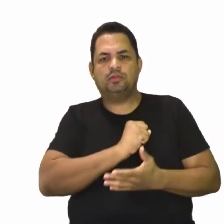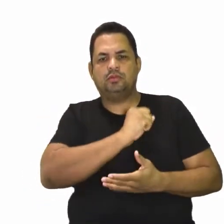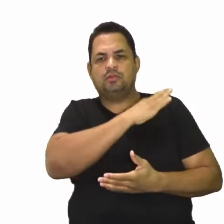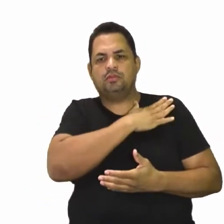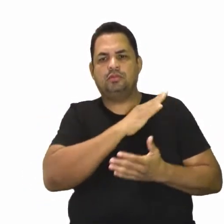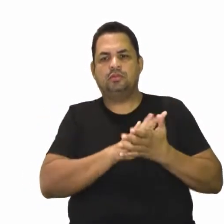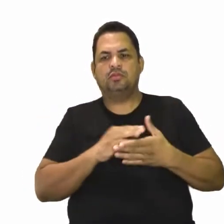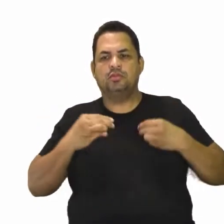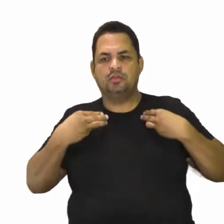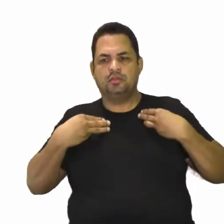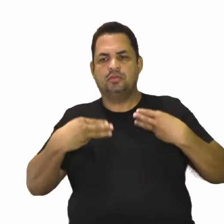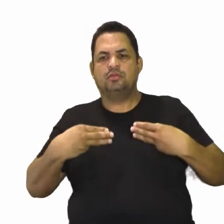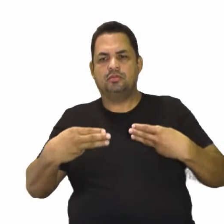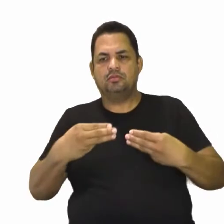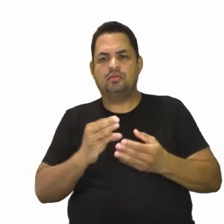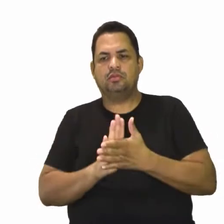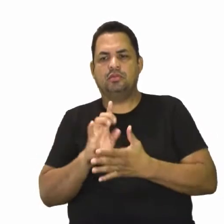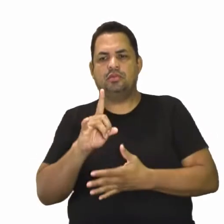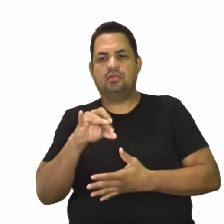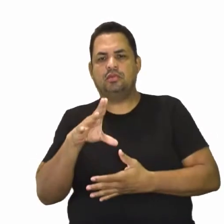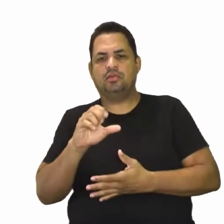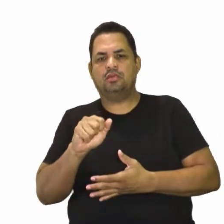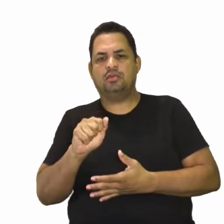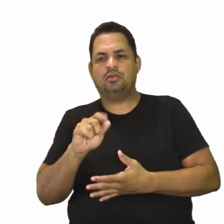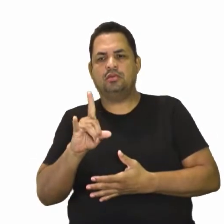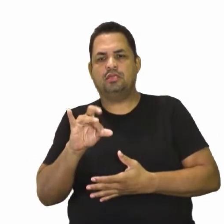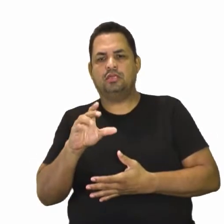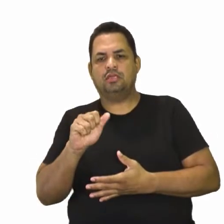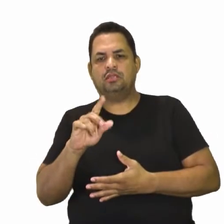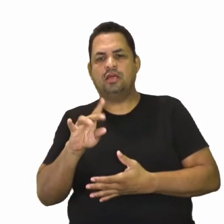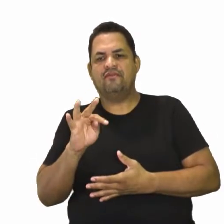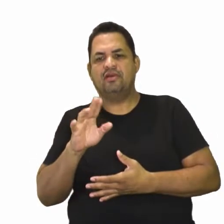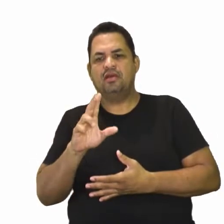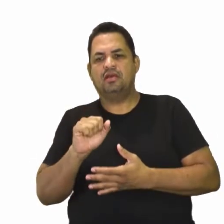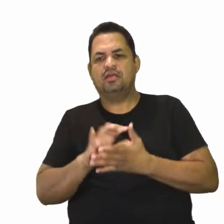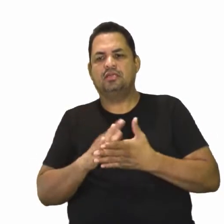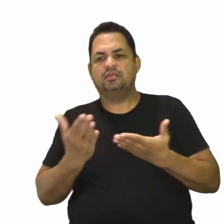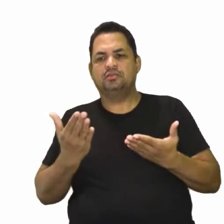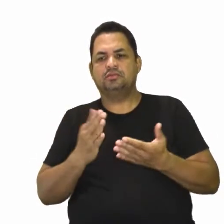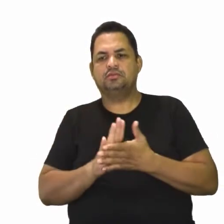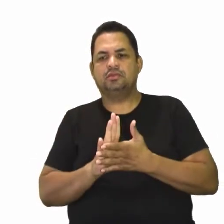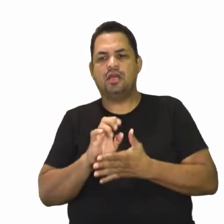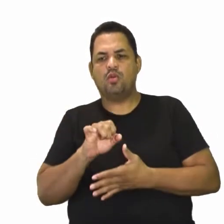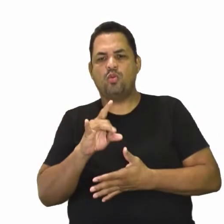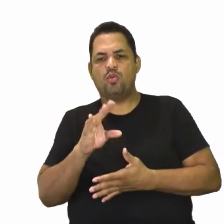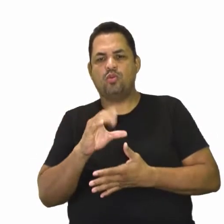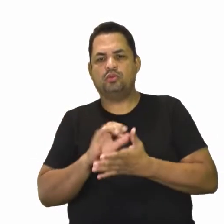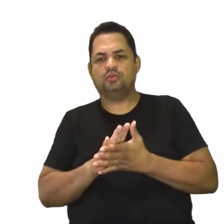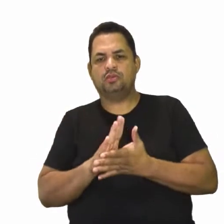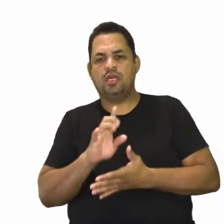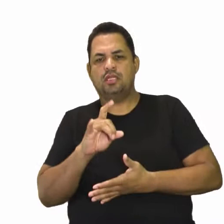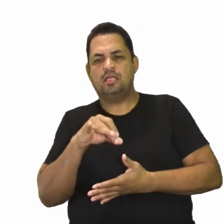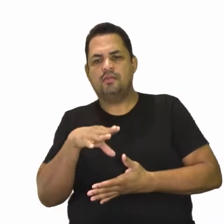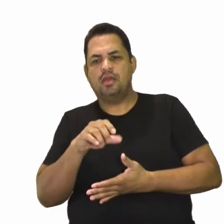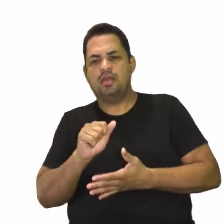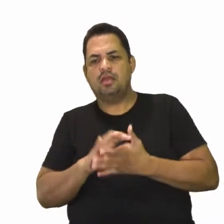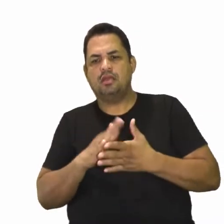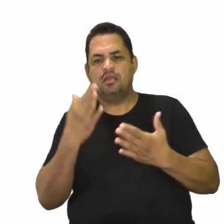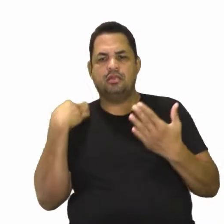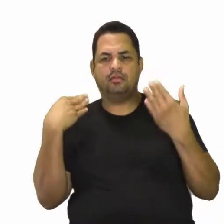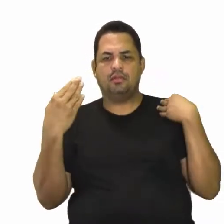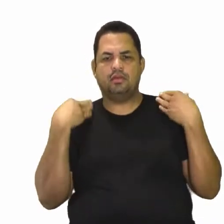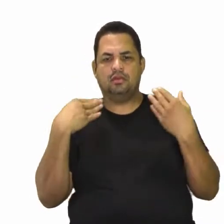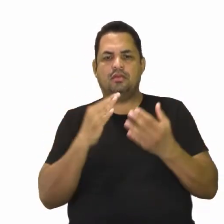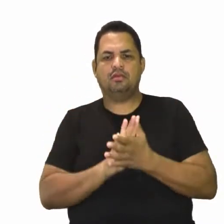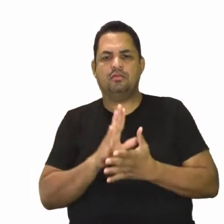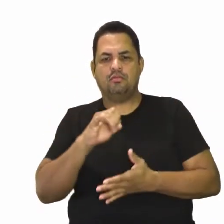Com o ministro Aurélio de Lira Tavares, que era do Exército, Augusto Rademacher, que era da Marinha,